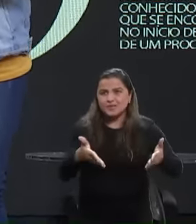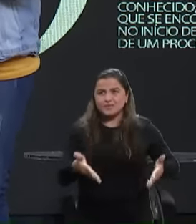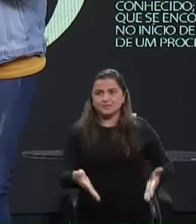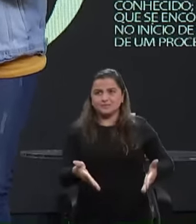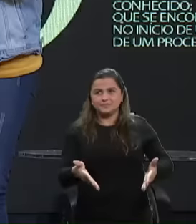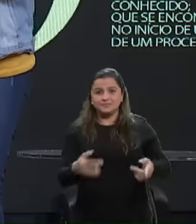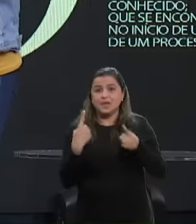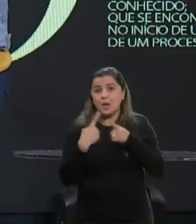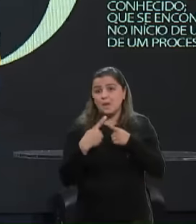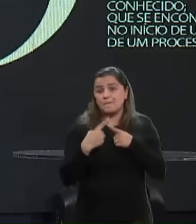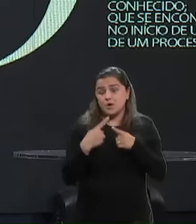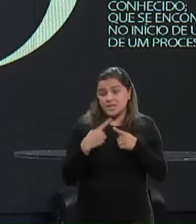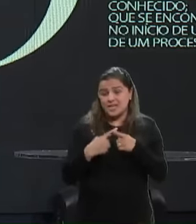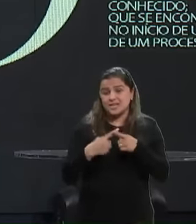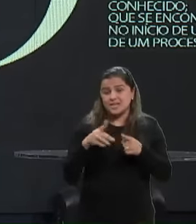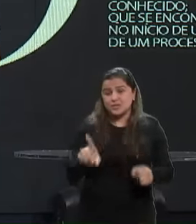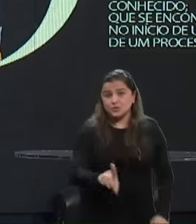Porque